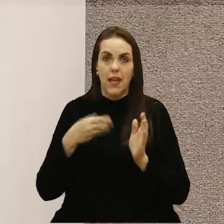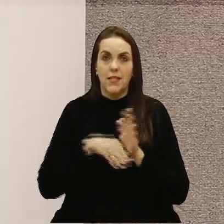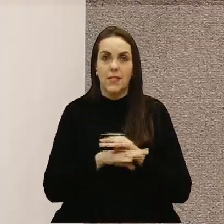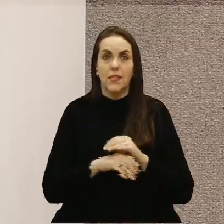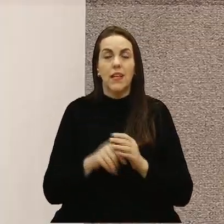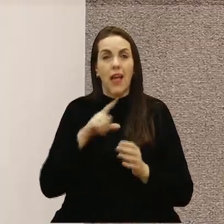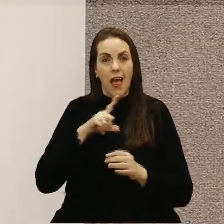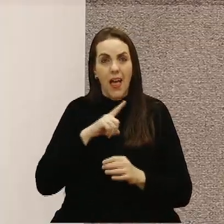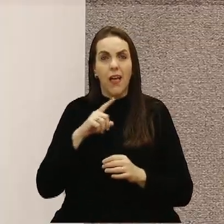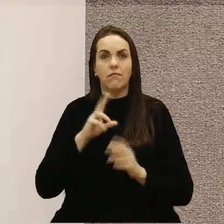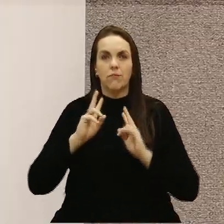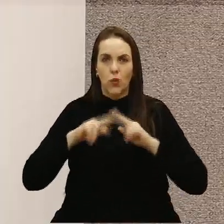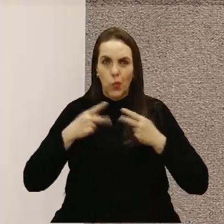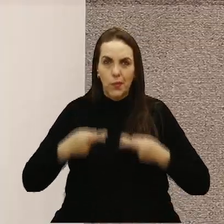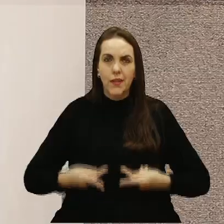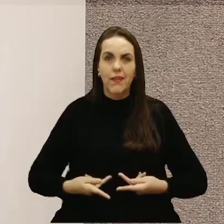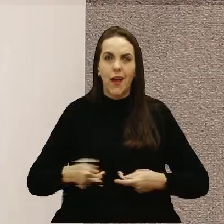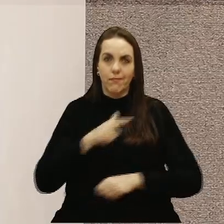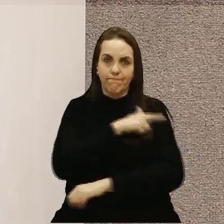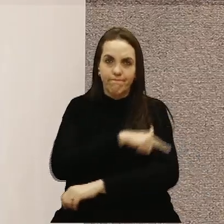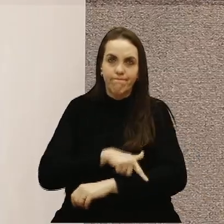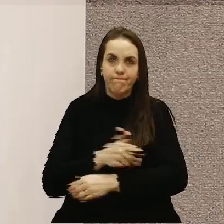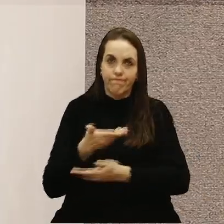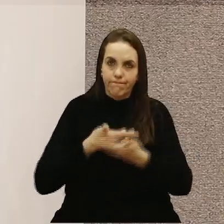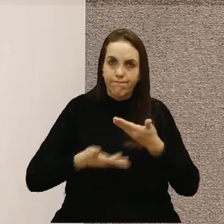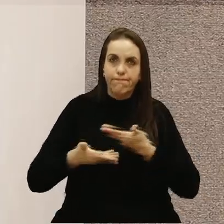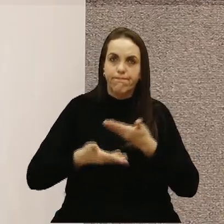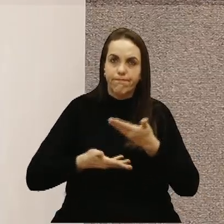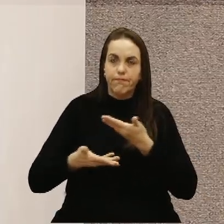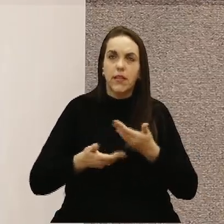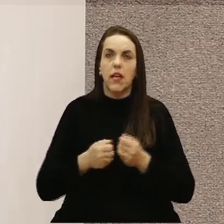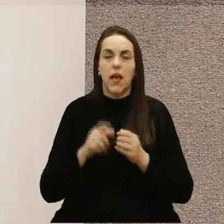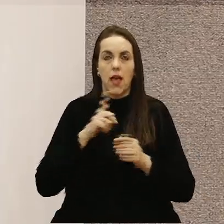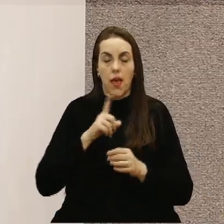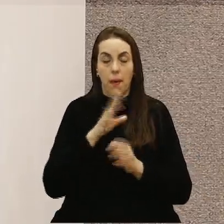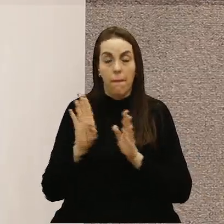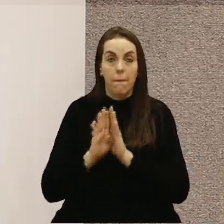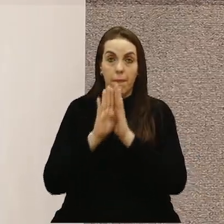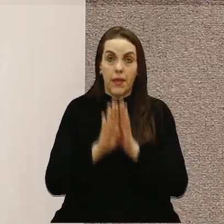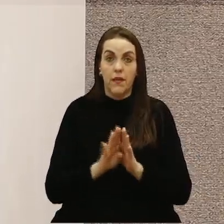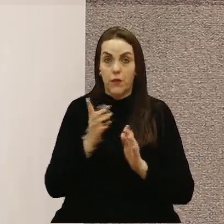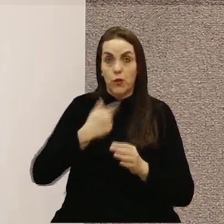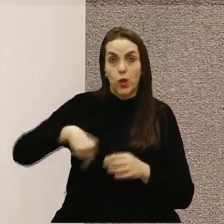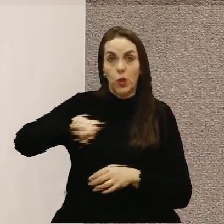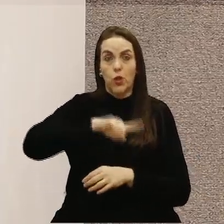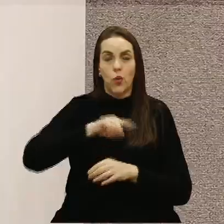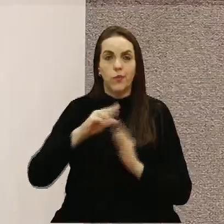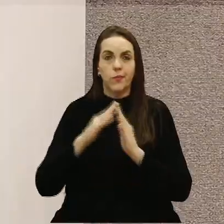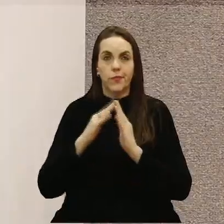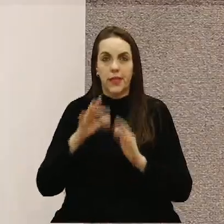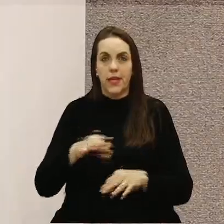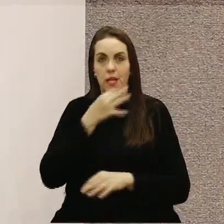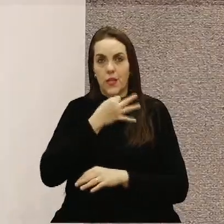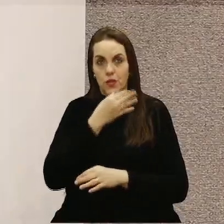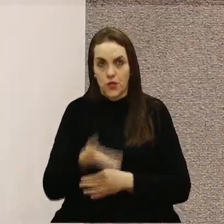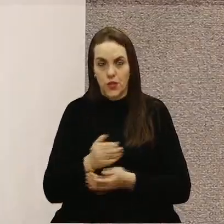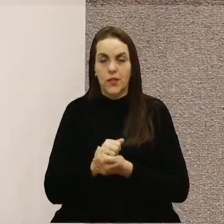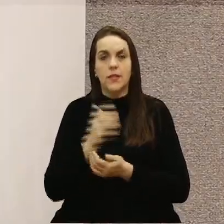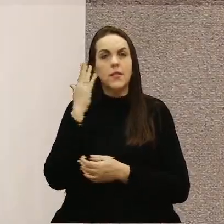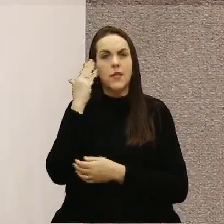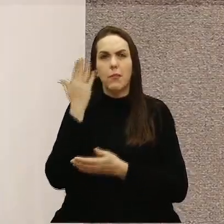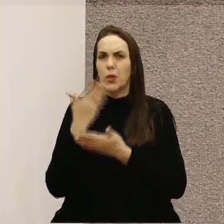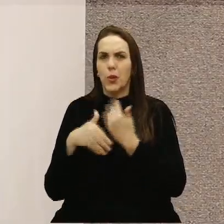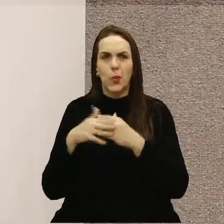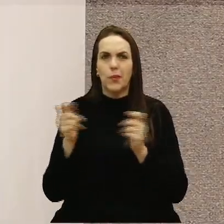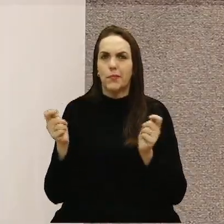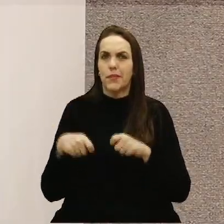essa humanização e saber que isso é uma contribuição e isso redunda em benefício para nós, munícipes aqui de Caxias do Sul. É sabido de todos a competência do